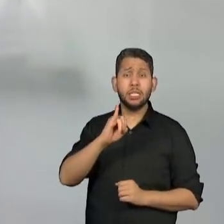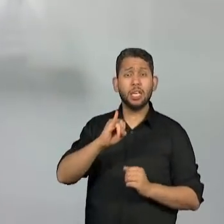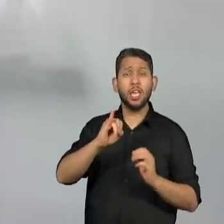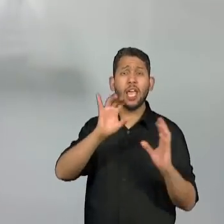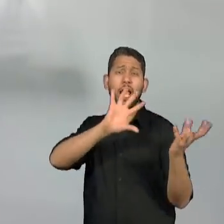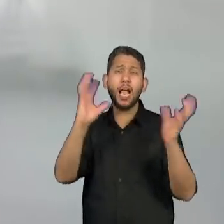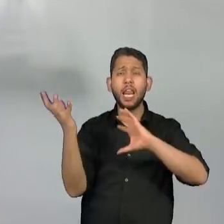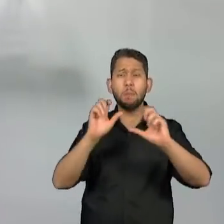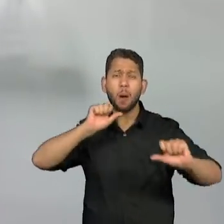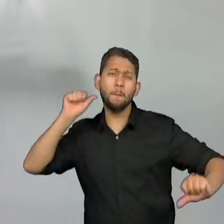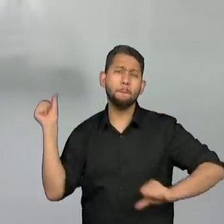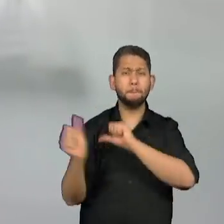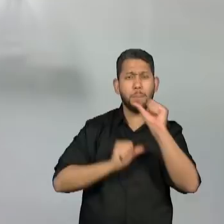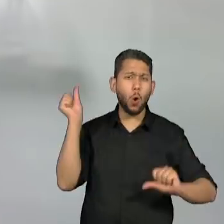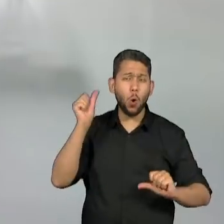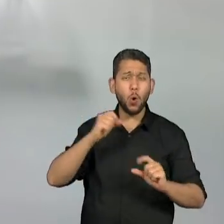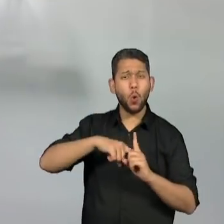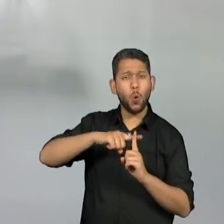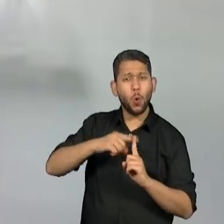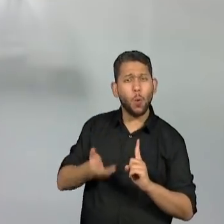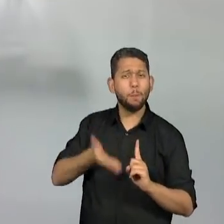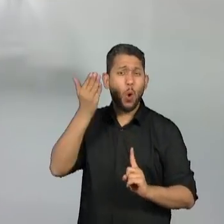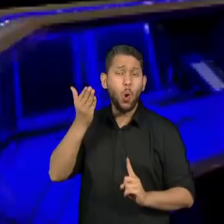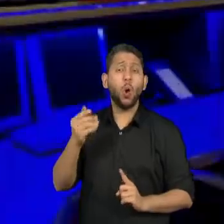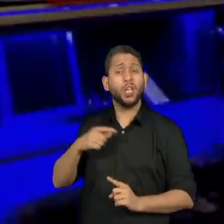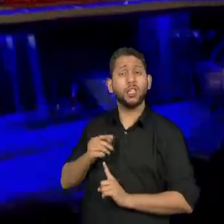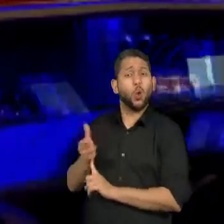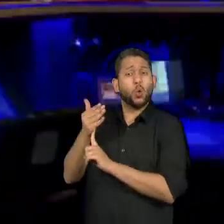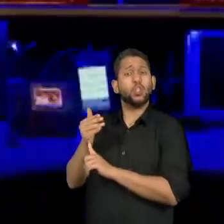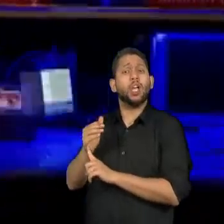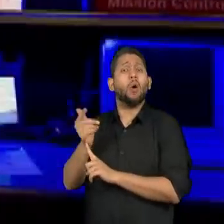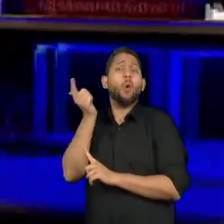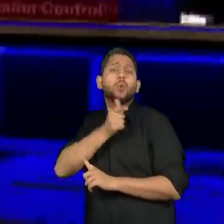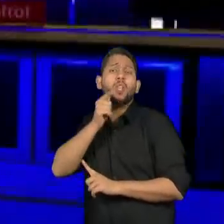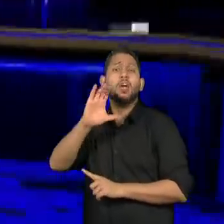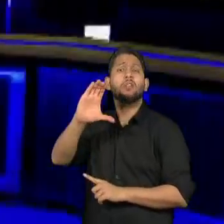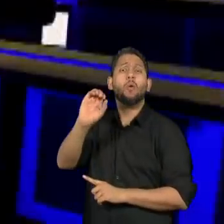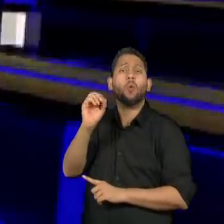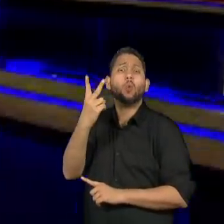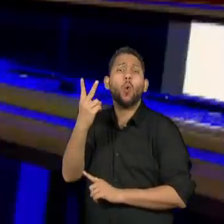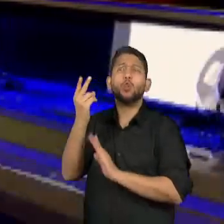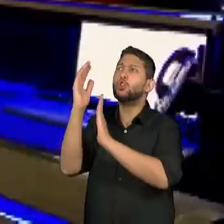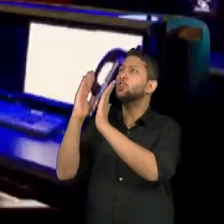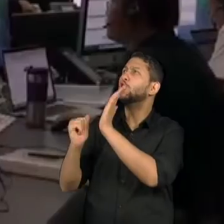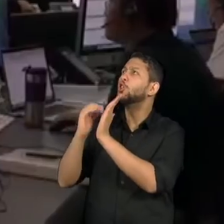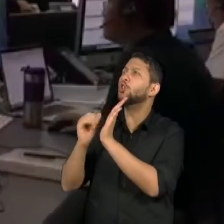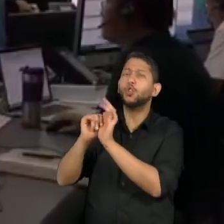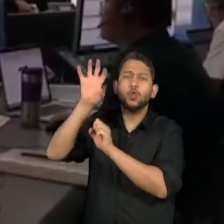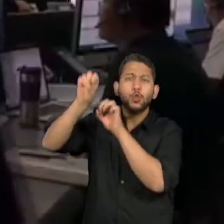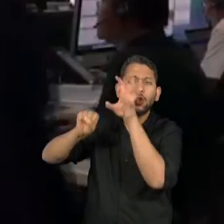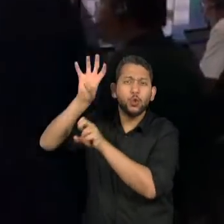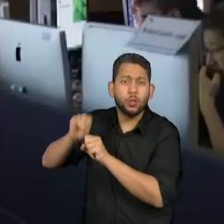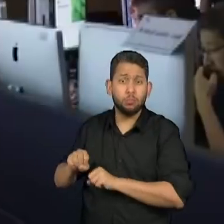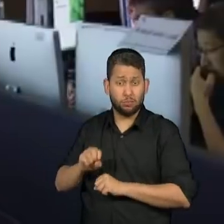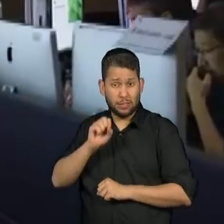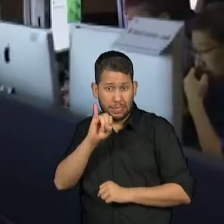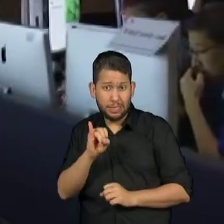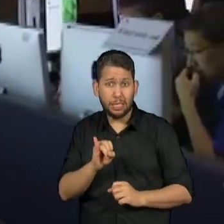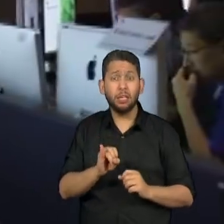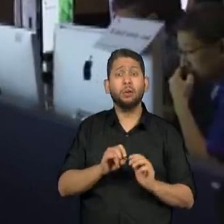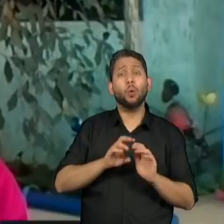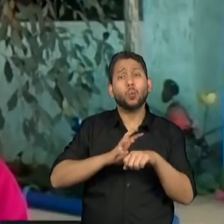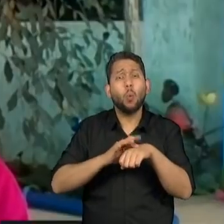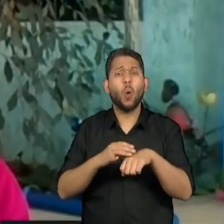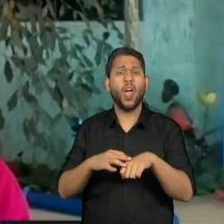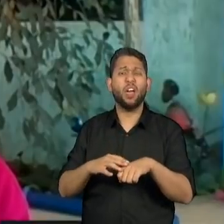de resolver esse problema, tirar o carbono da atmosfera. Se tiver novas doenças, novas zoonoses, a